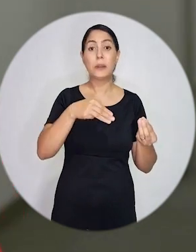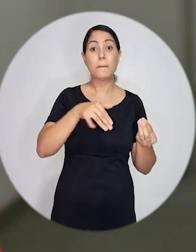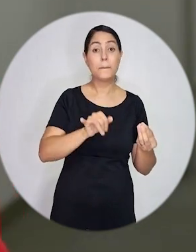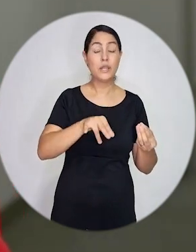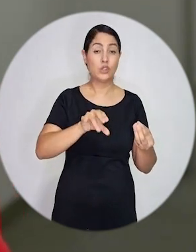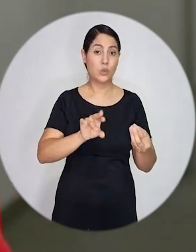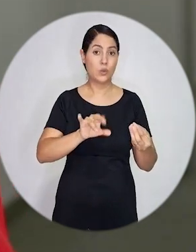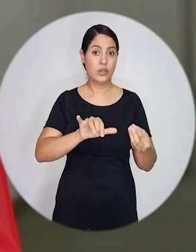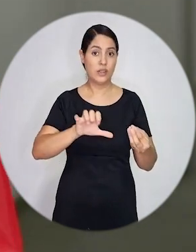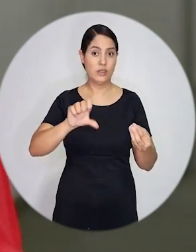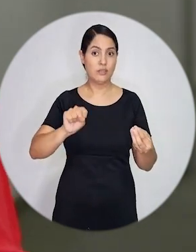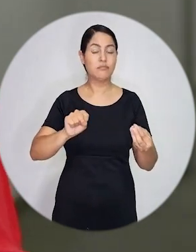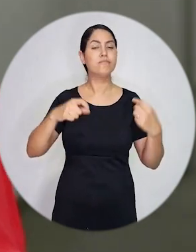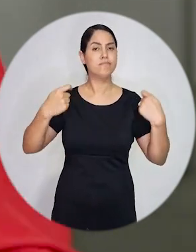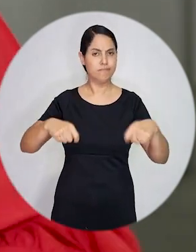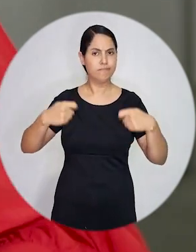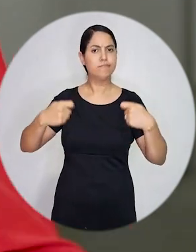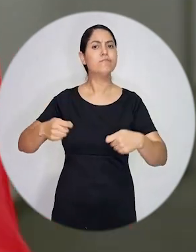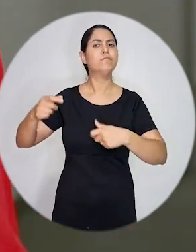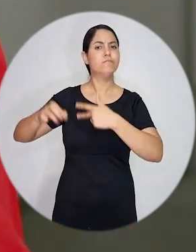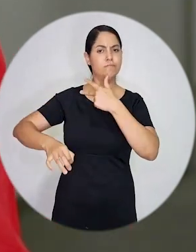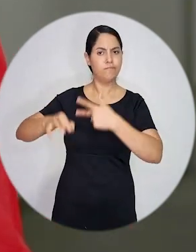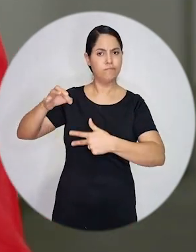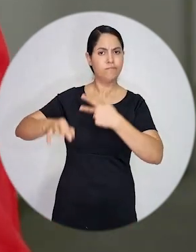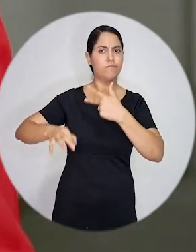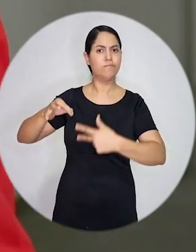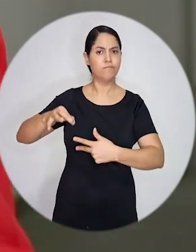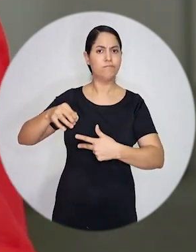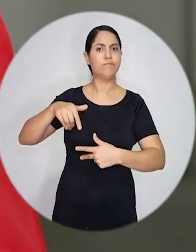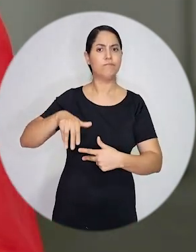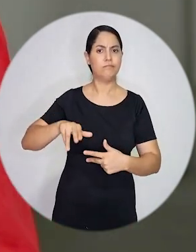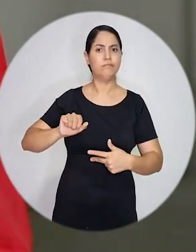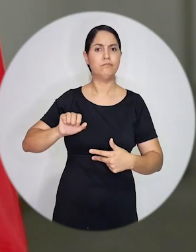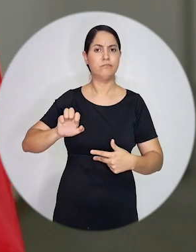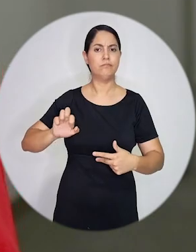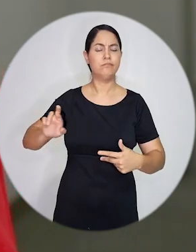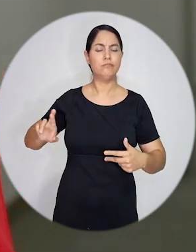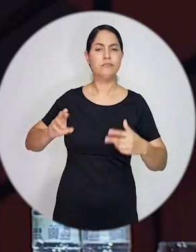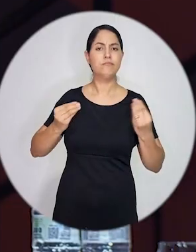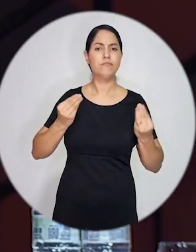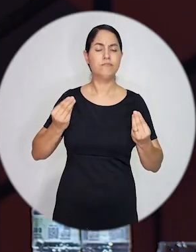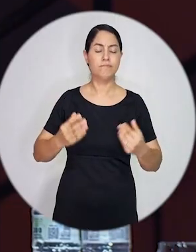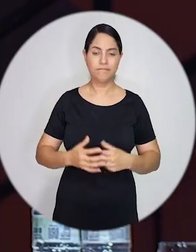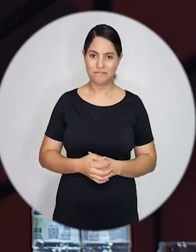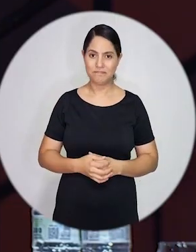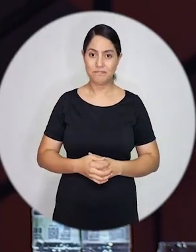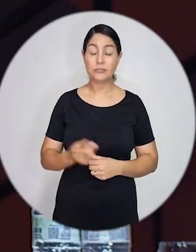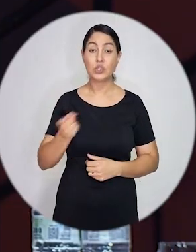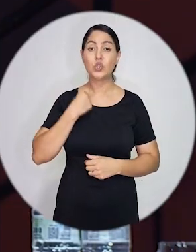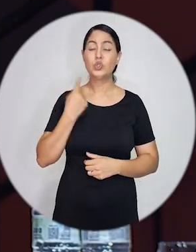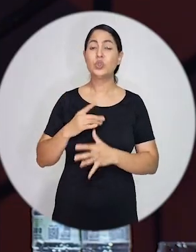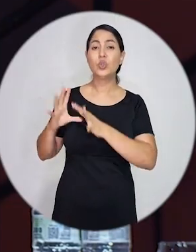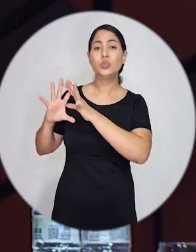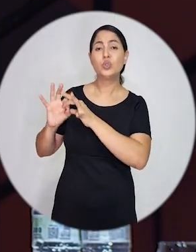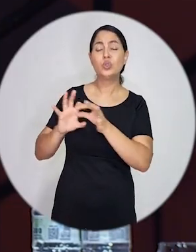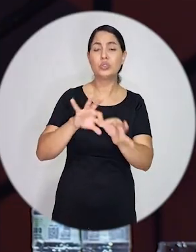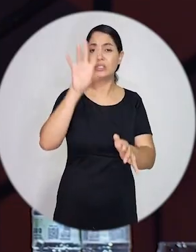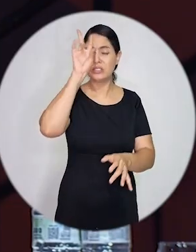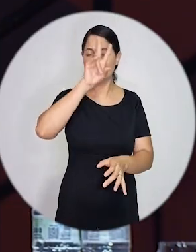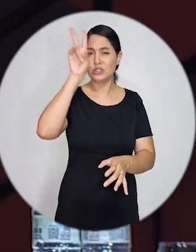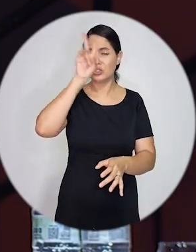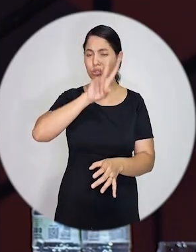Para especialistas, é preciso humanizar ainda mais o judiciário do país. Quando nós pegamos o nosso contexto